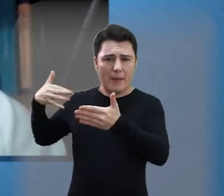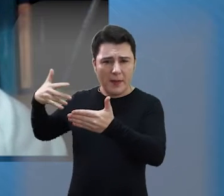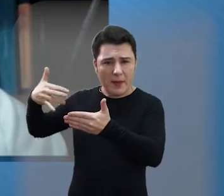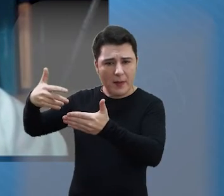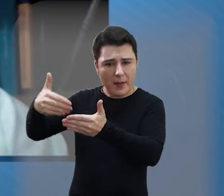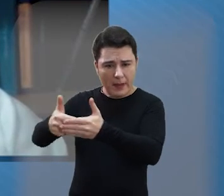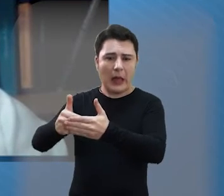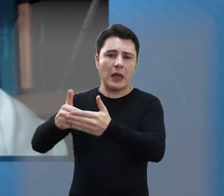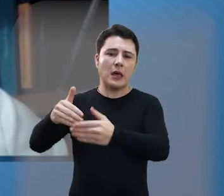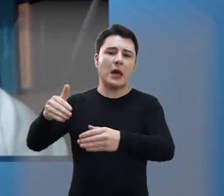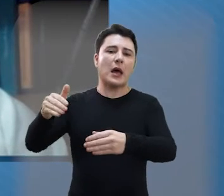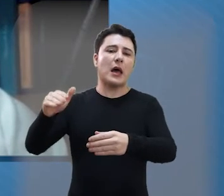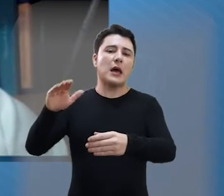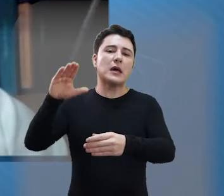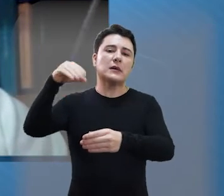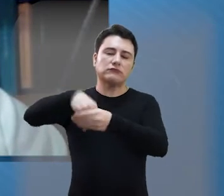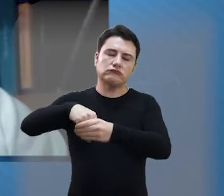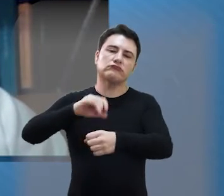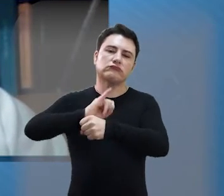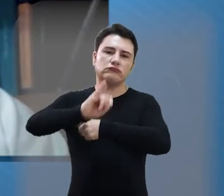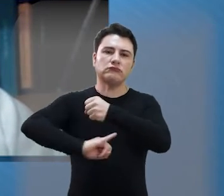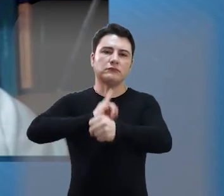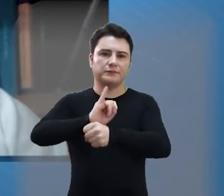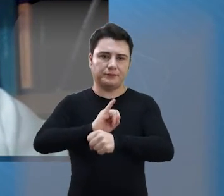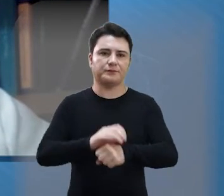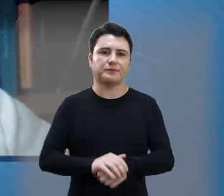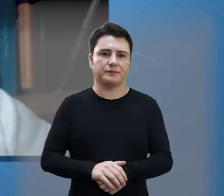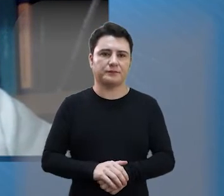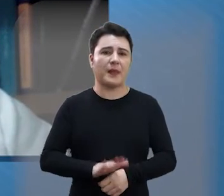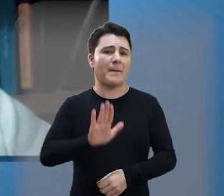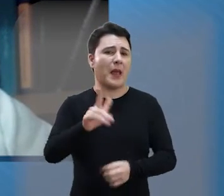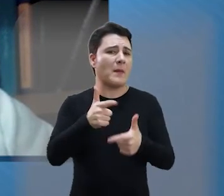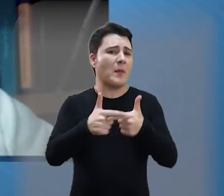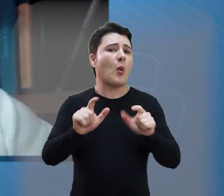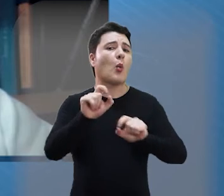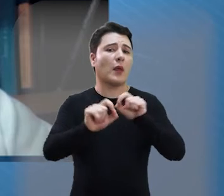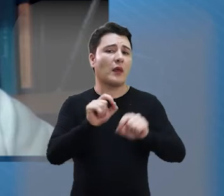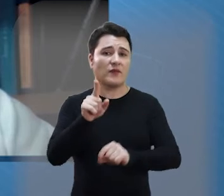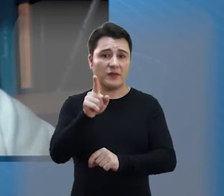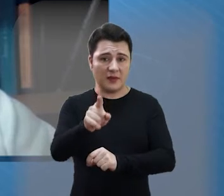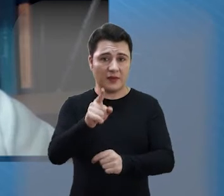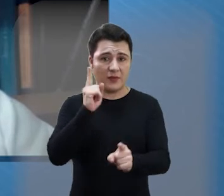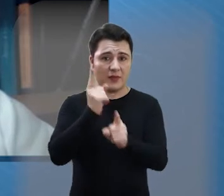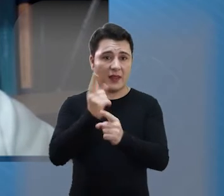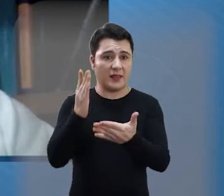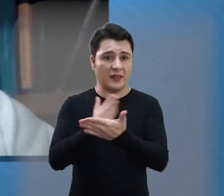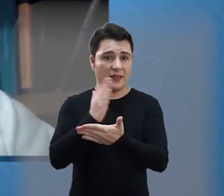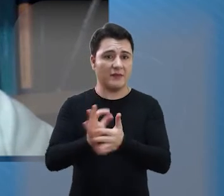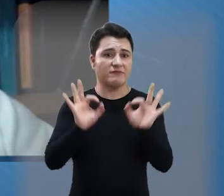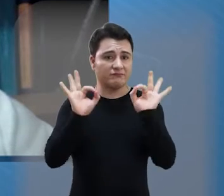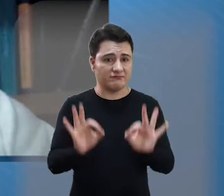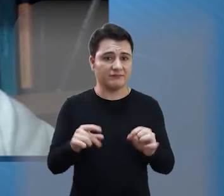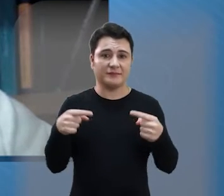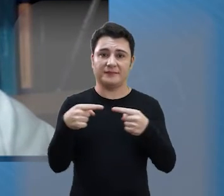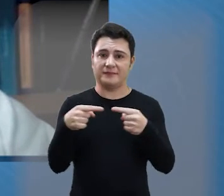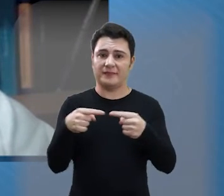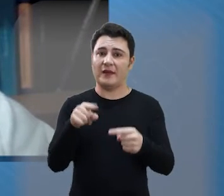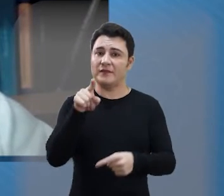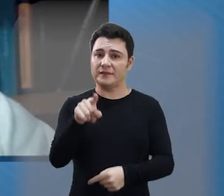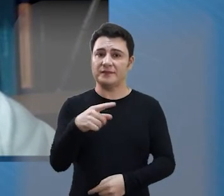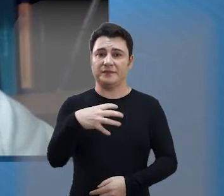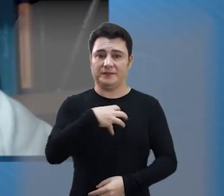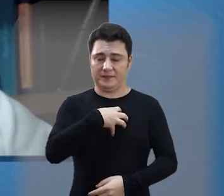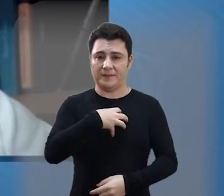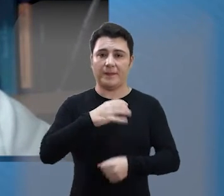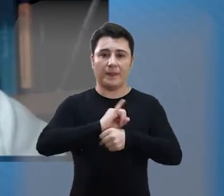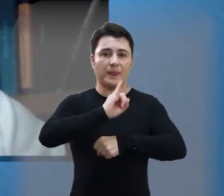quase está nessa biblioteca. O problema é você achar o livro certo, né, e entender o que está